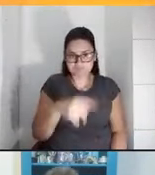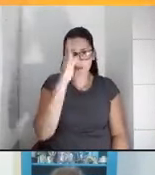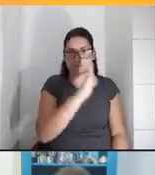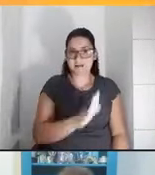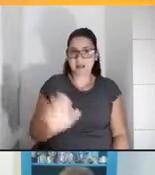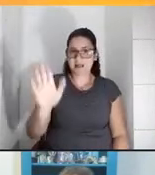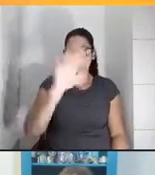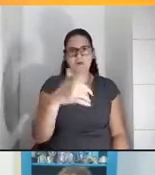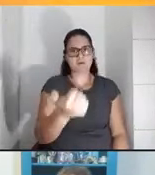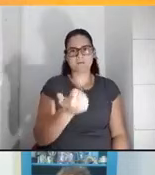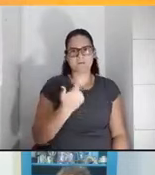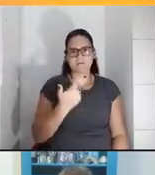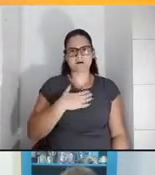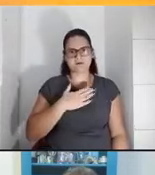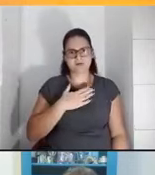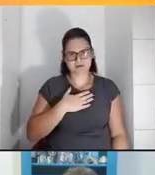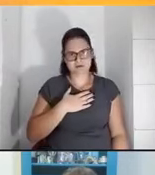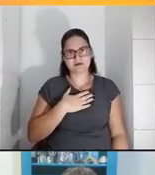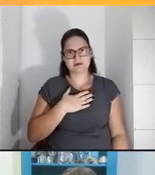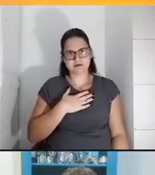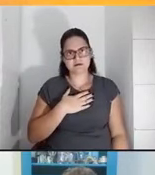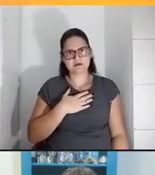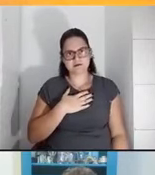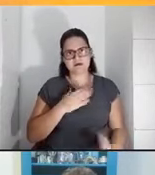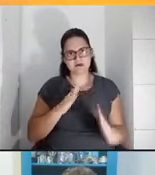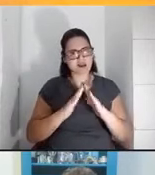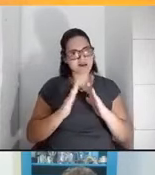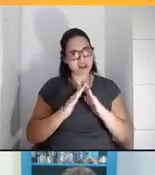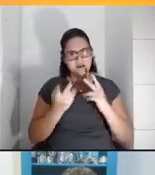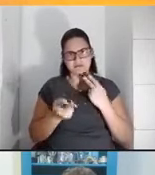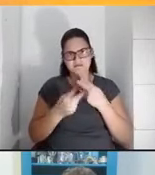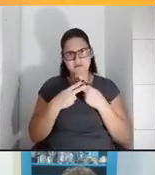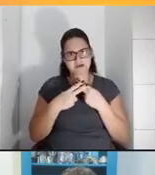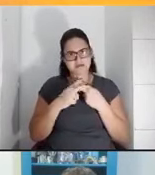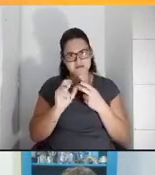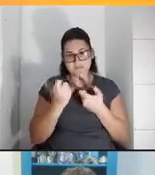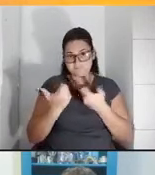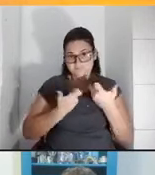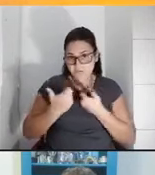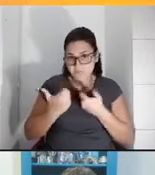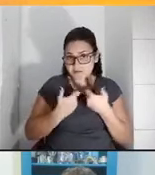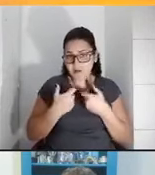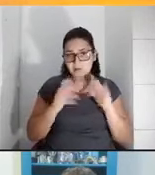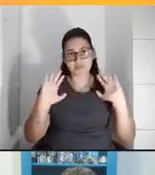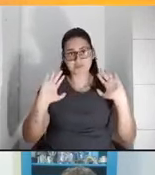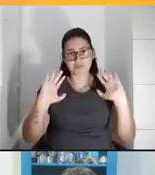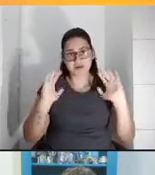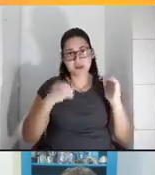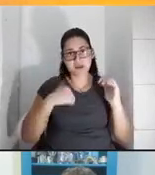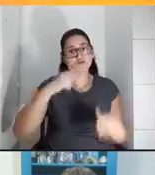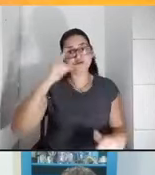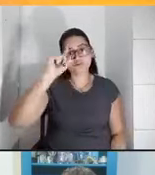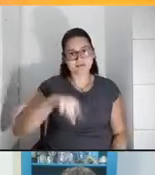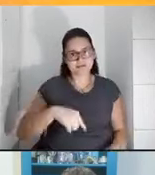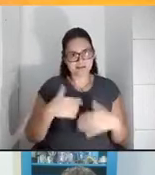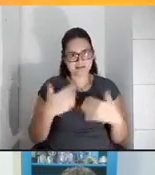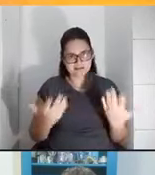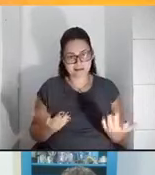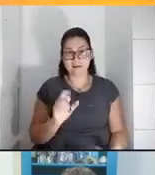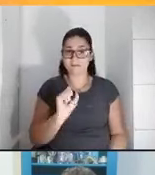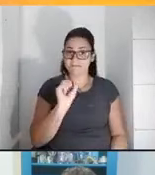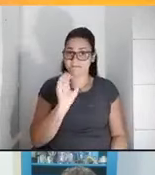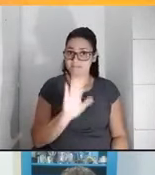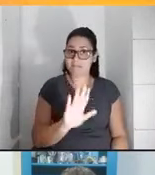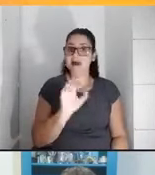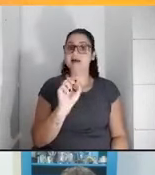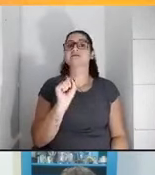eu sou reclusa dentro de casa. Então, se a informação não me chega, eu não tenho como saber, né? Mas, assim, claro